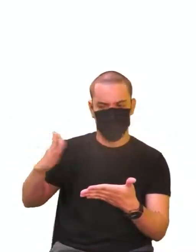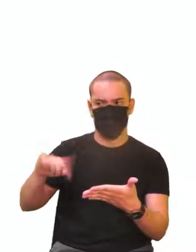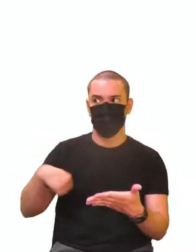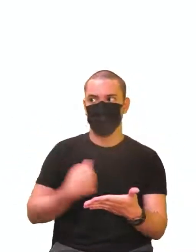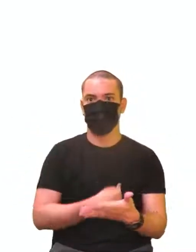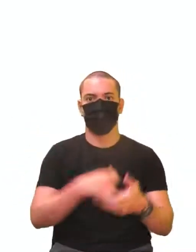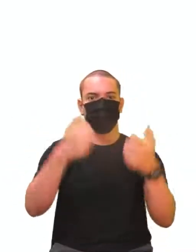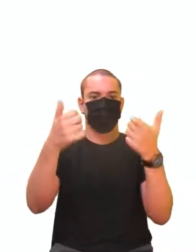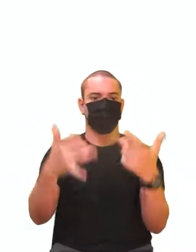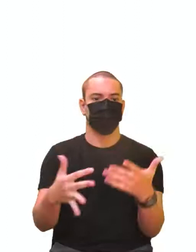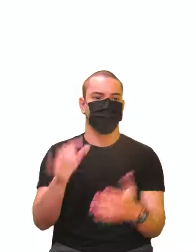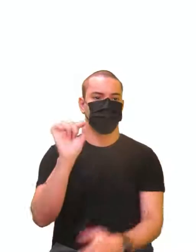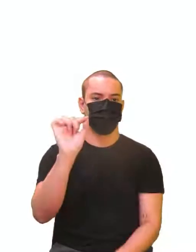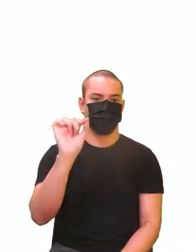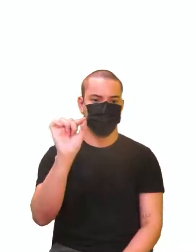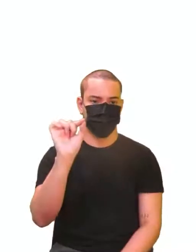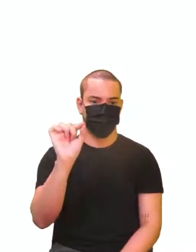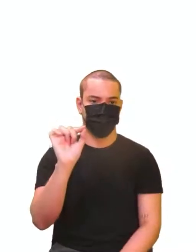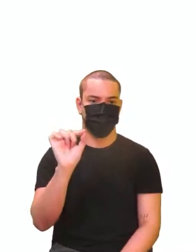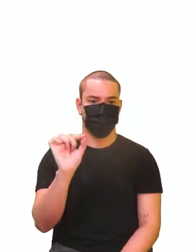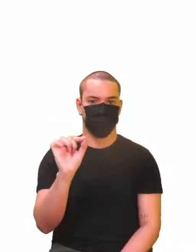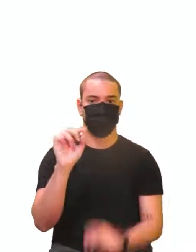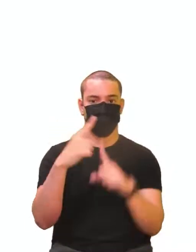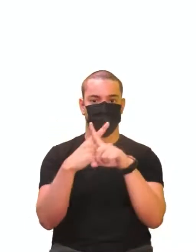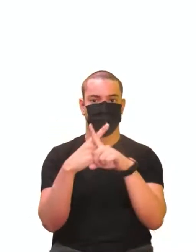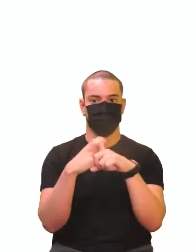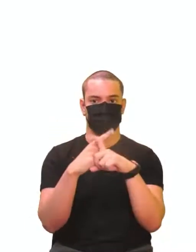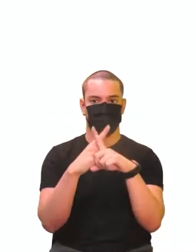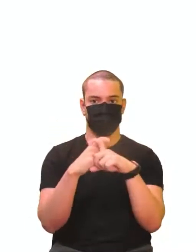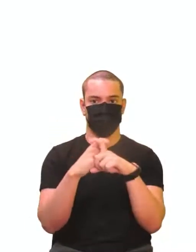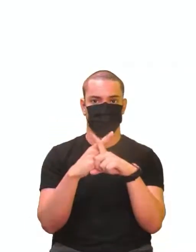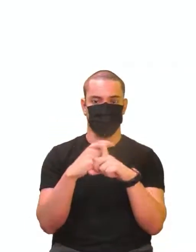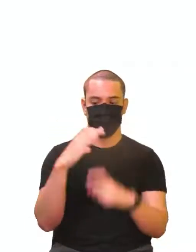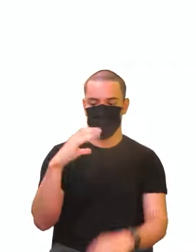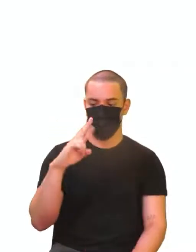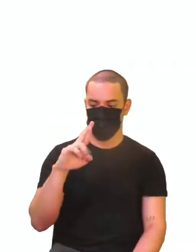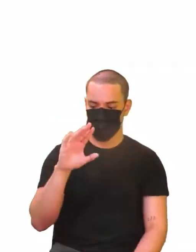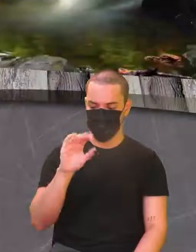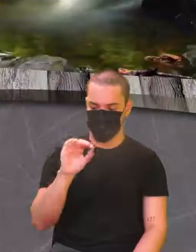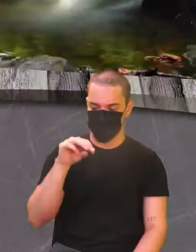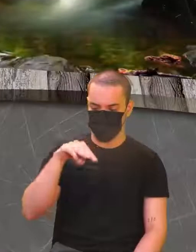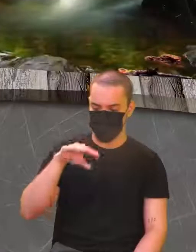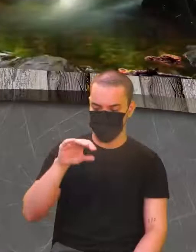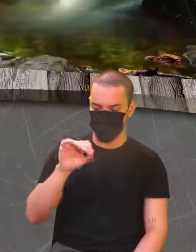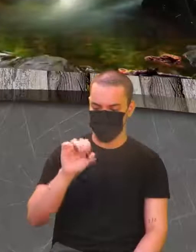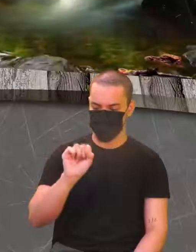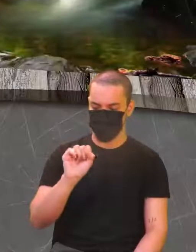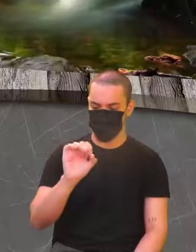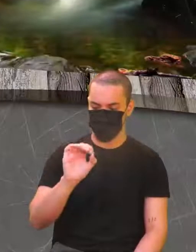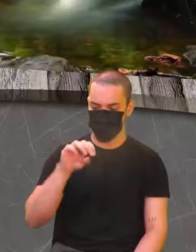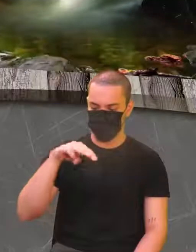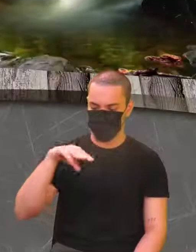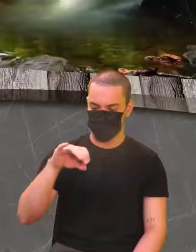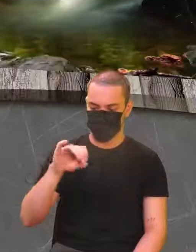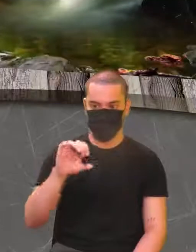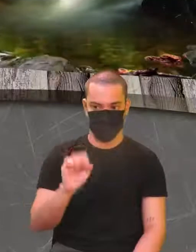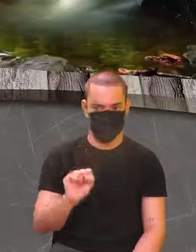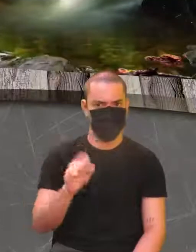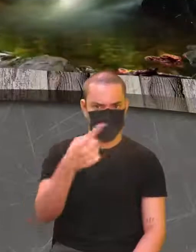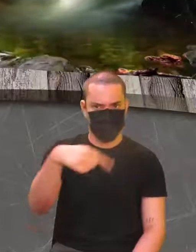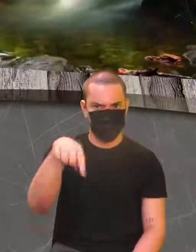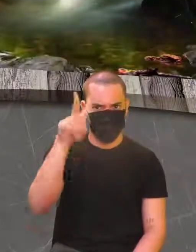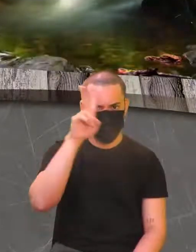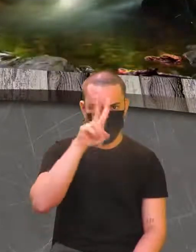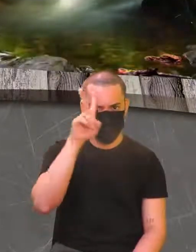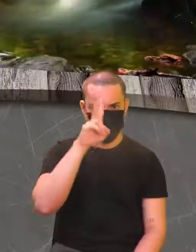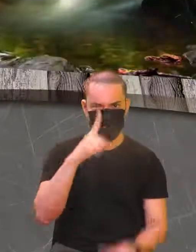nós falamos sobre os cromossomos. Olha aqui para mim. Quando nós falamos de cromossomos, a